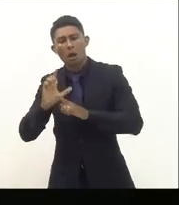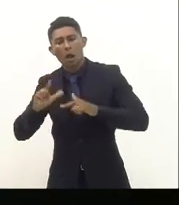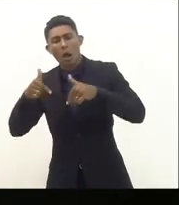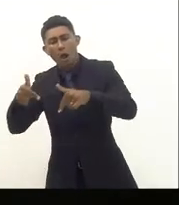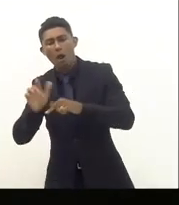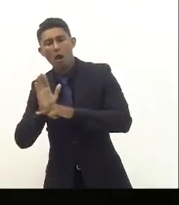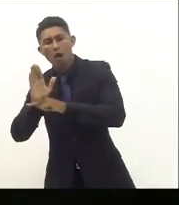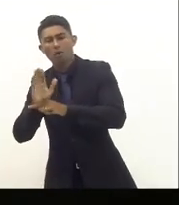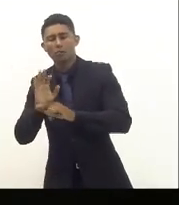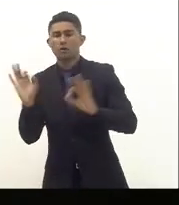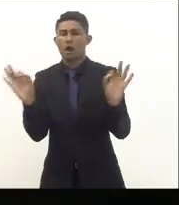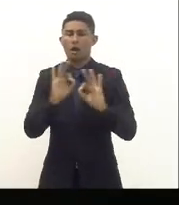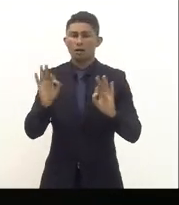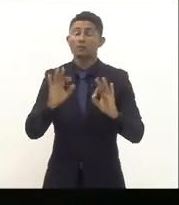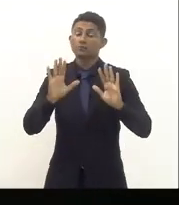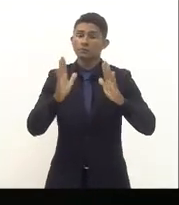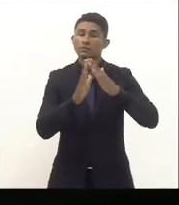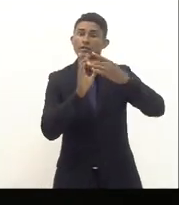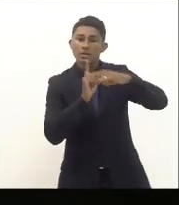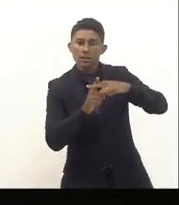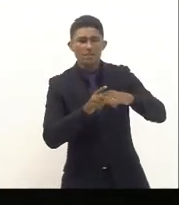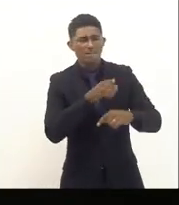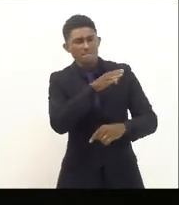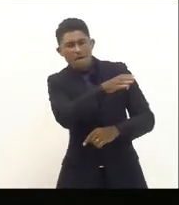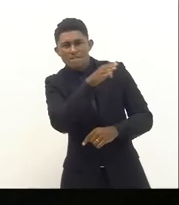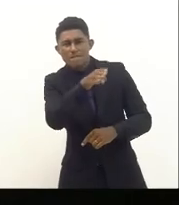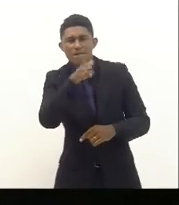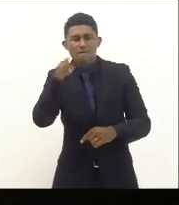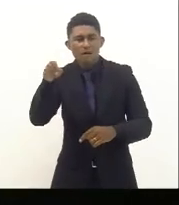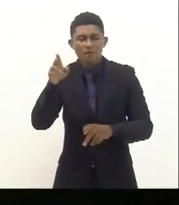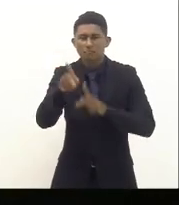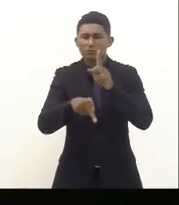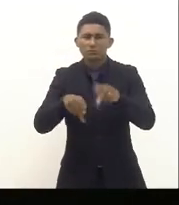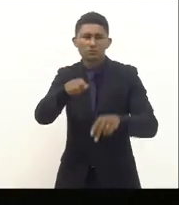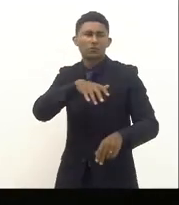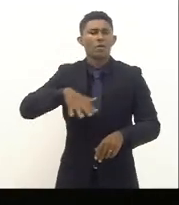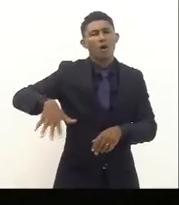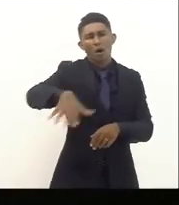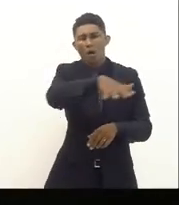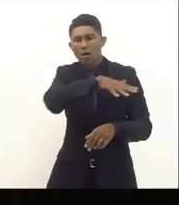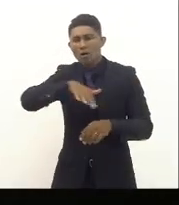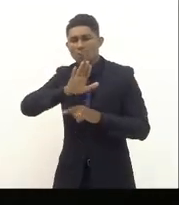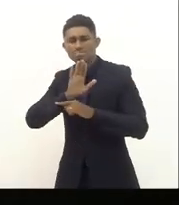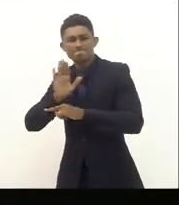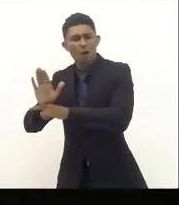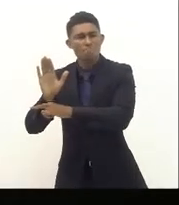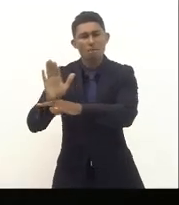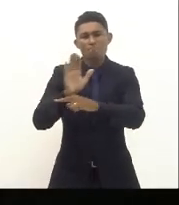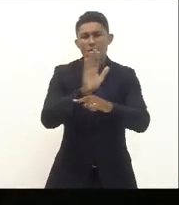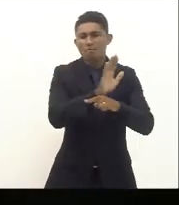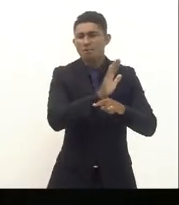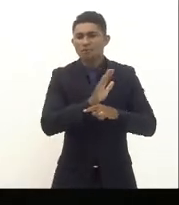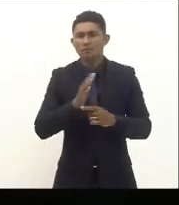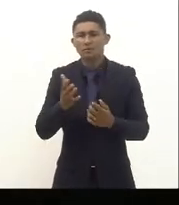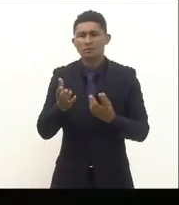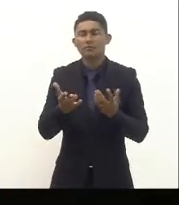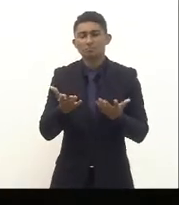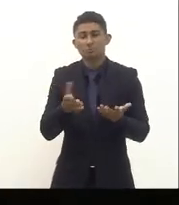e a igreja ela está pronta para atender a população em todos os momentos momentos